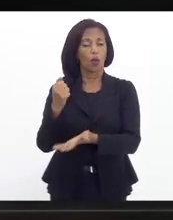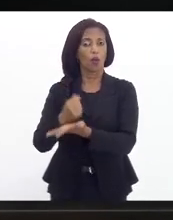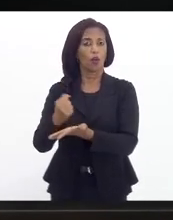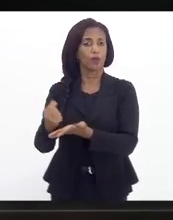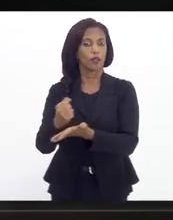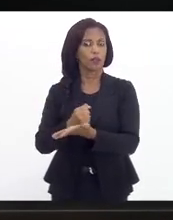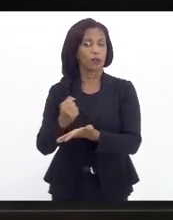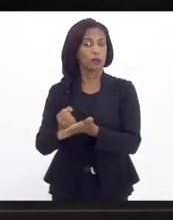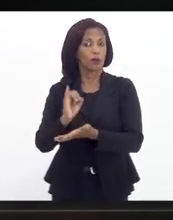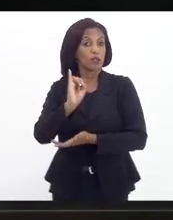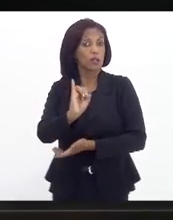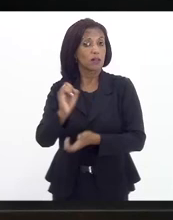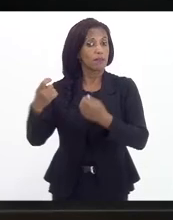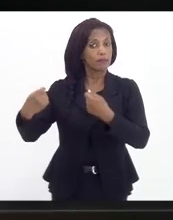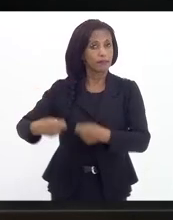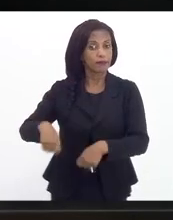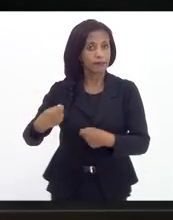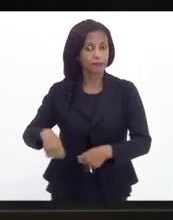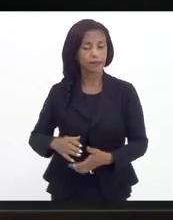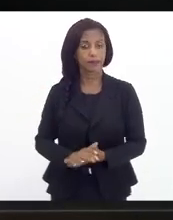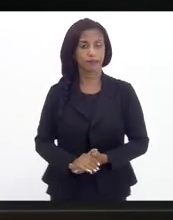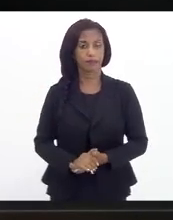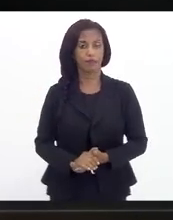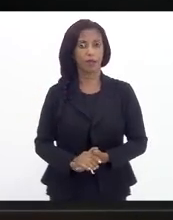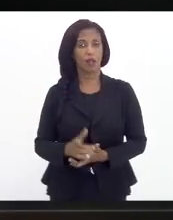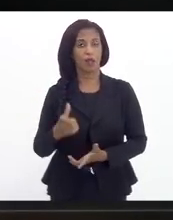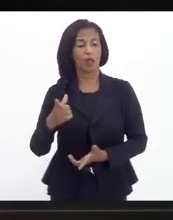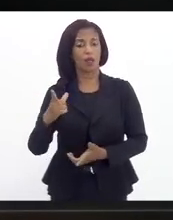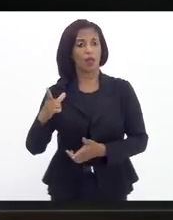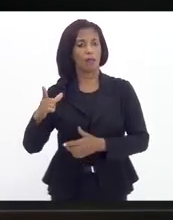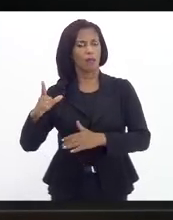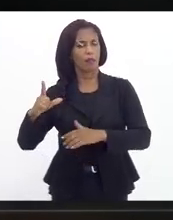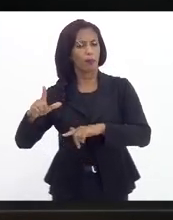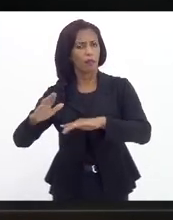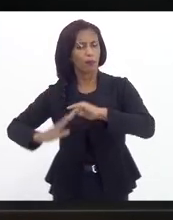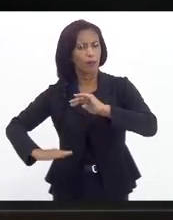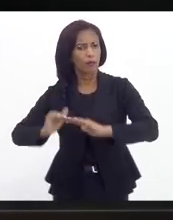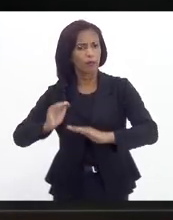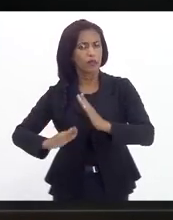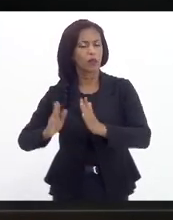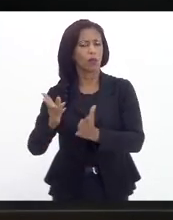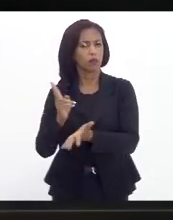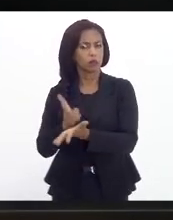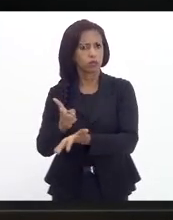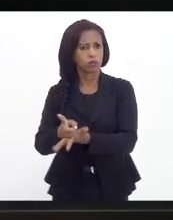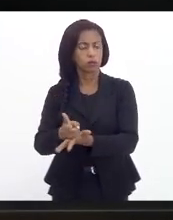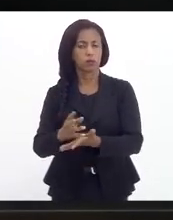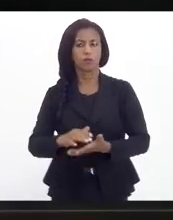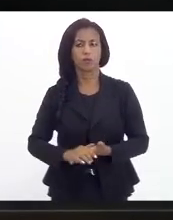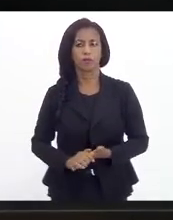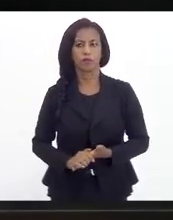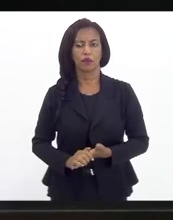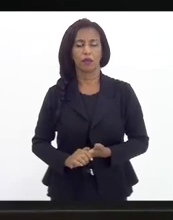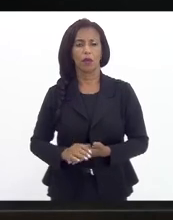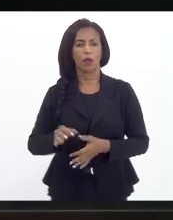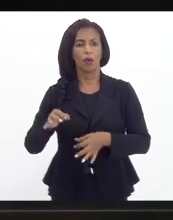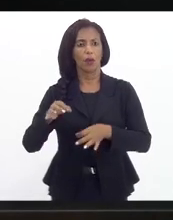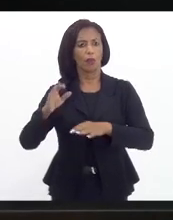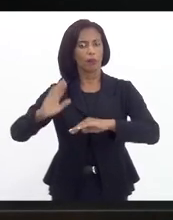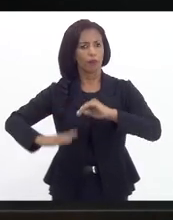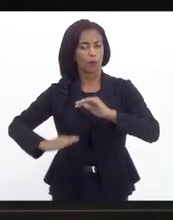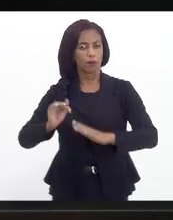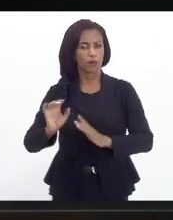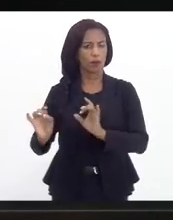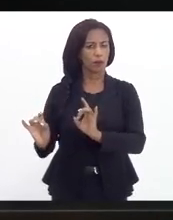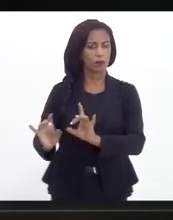temporárias, quando for possível, o provimento de cargos efetivos. 3. O provimento de cargos efetivos e